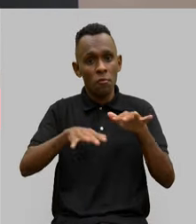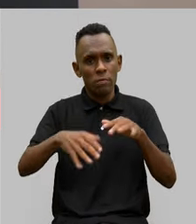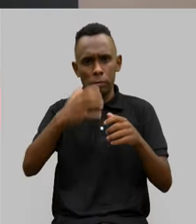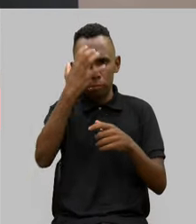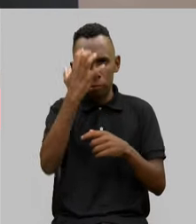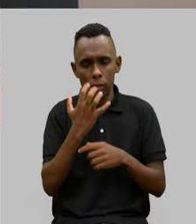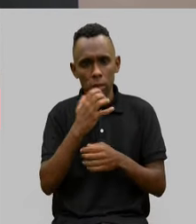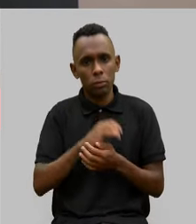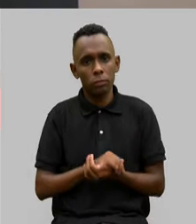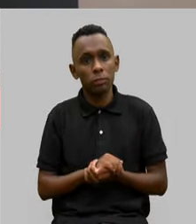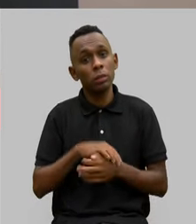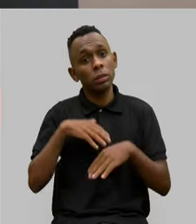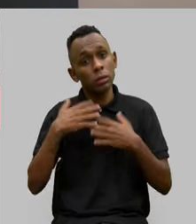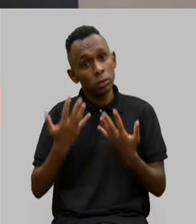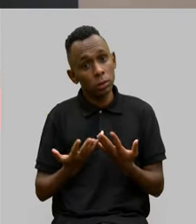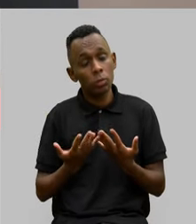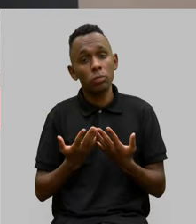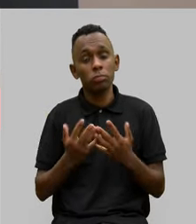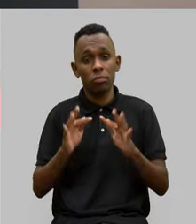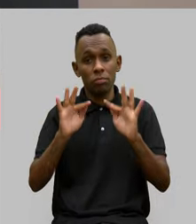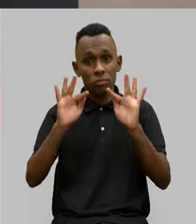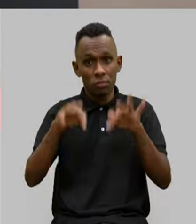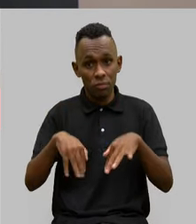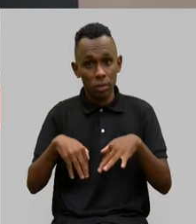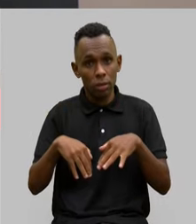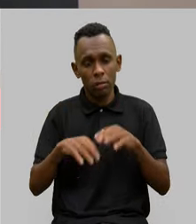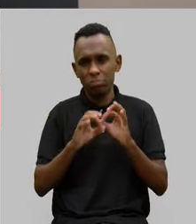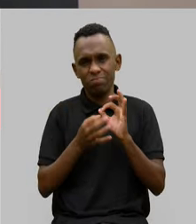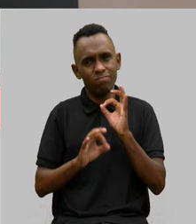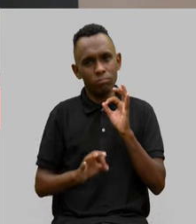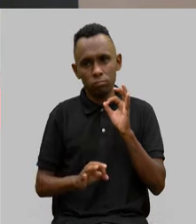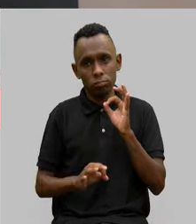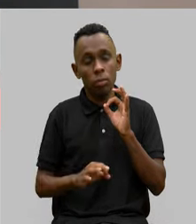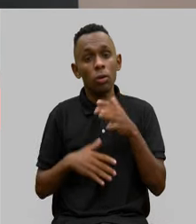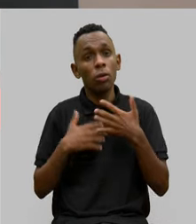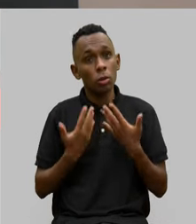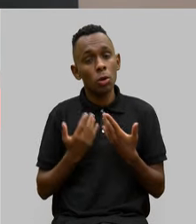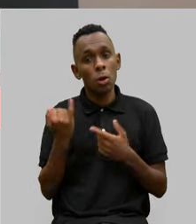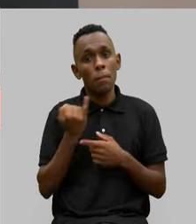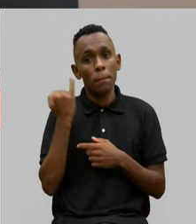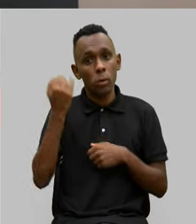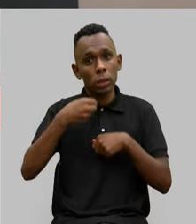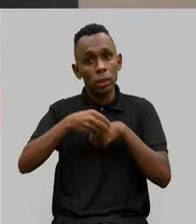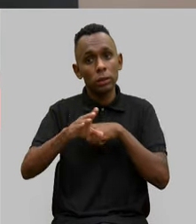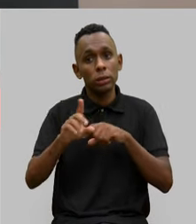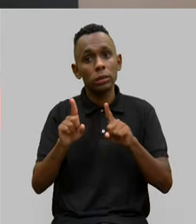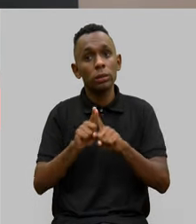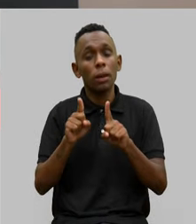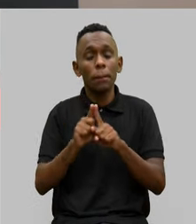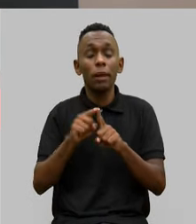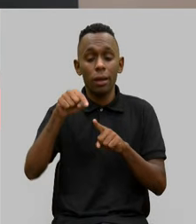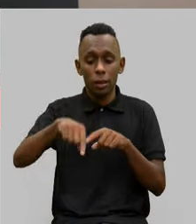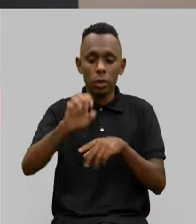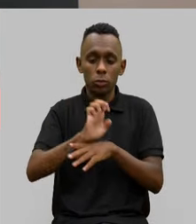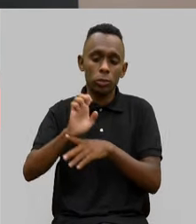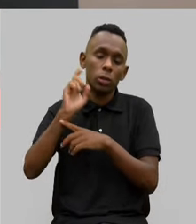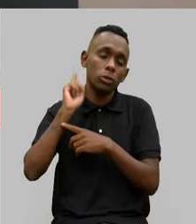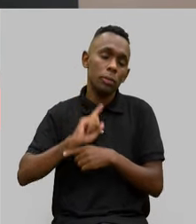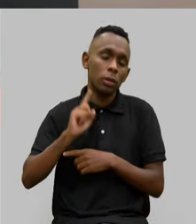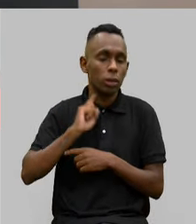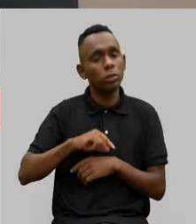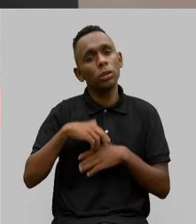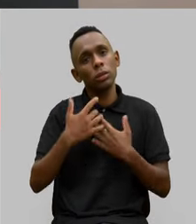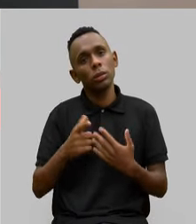sério então assim por fim para não me delar é importante destacar que aqui em Minas Gerais apesar de